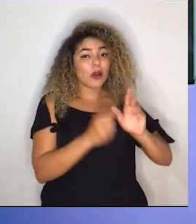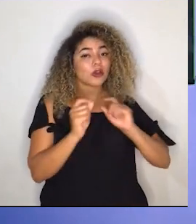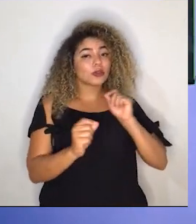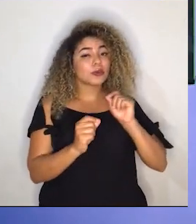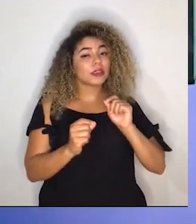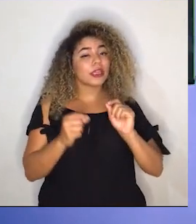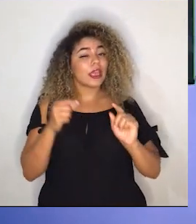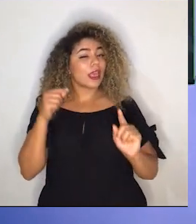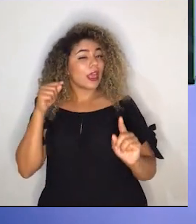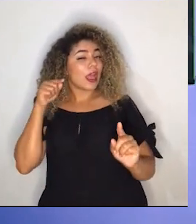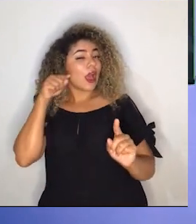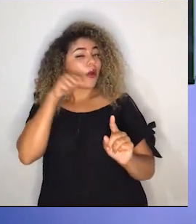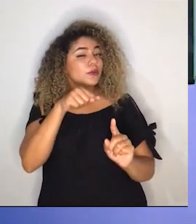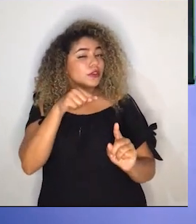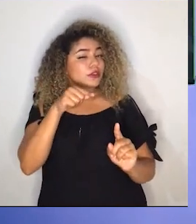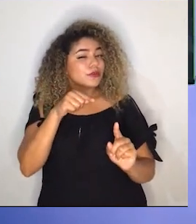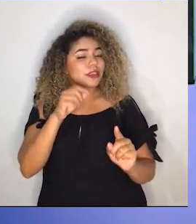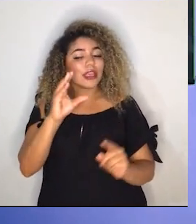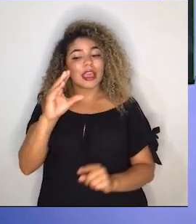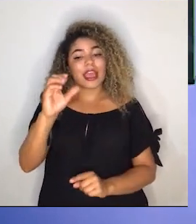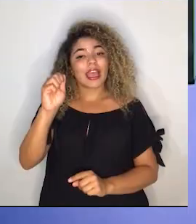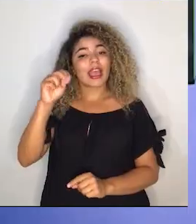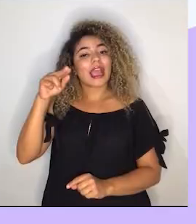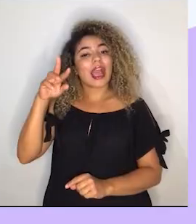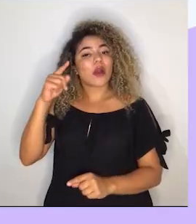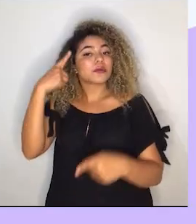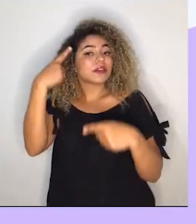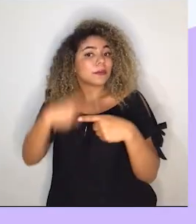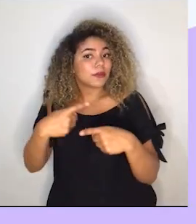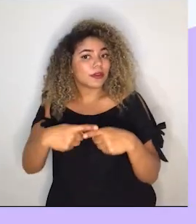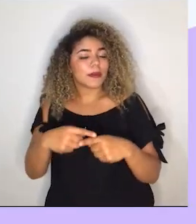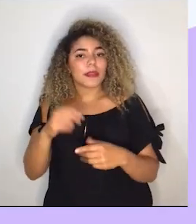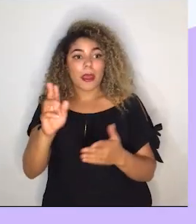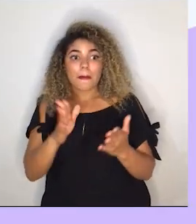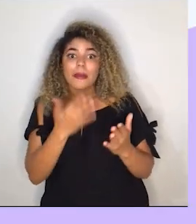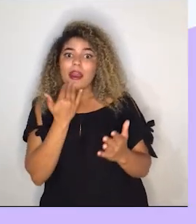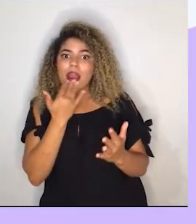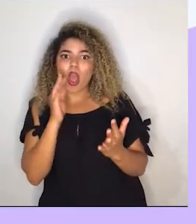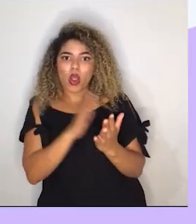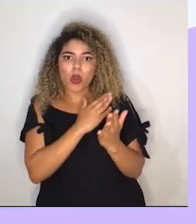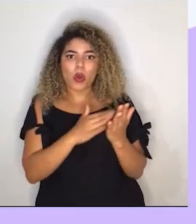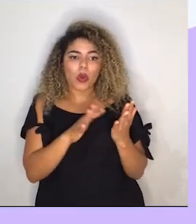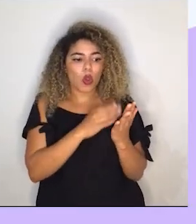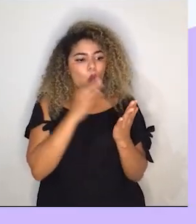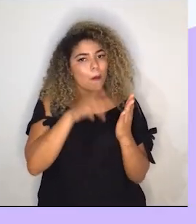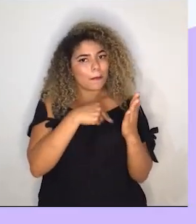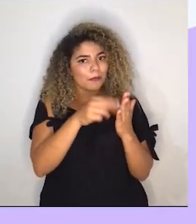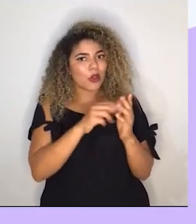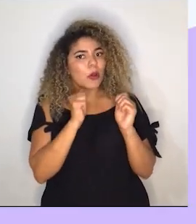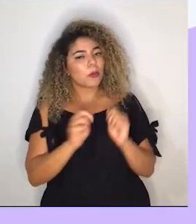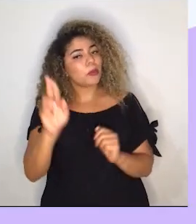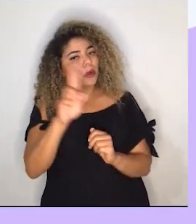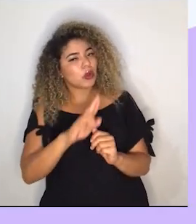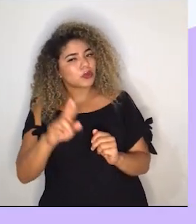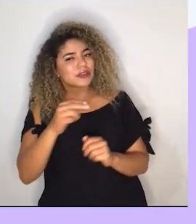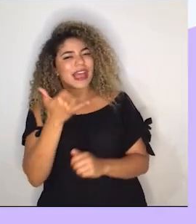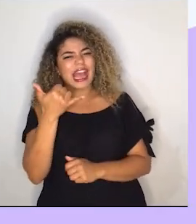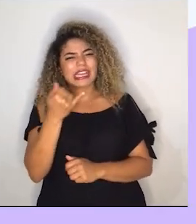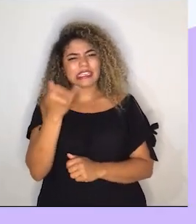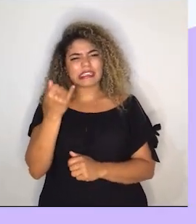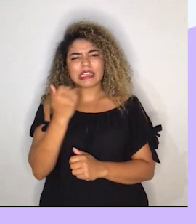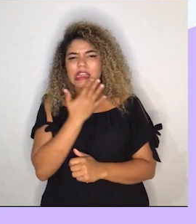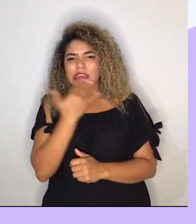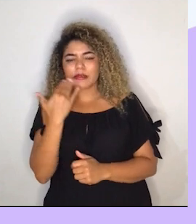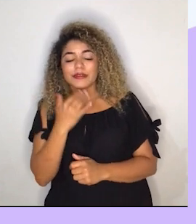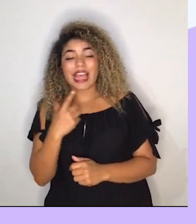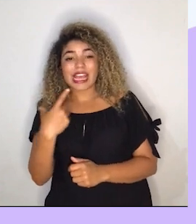a ideia de causa. Para colorir, você pode usar canetas esferográficas. Sair rápido